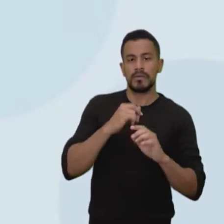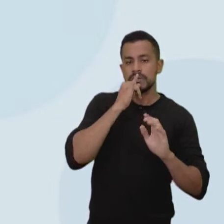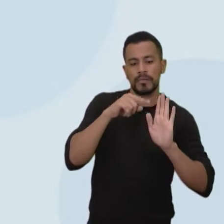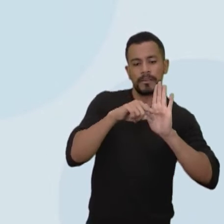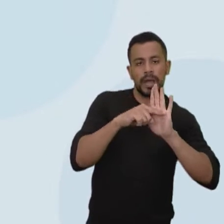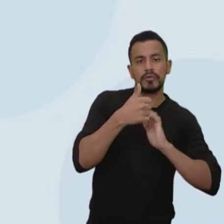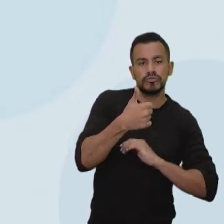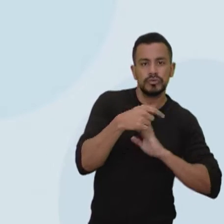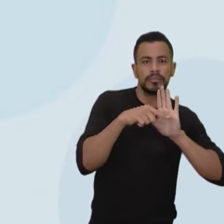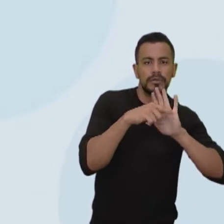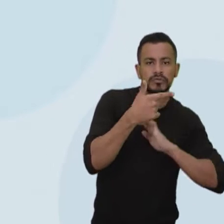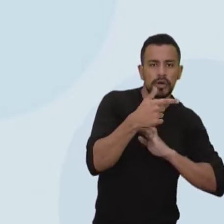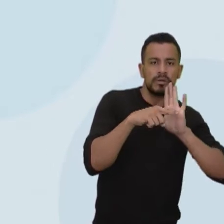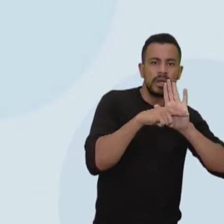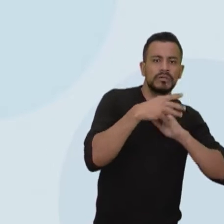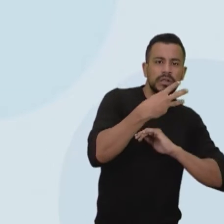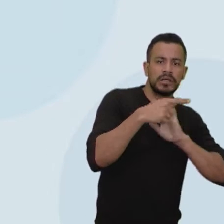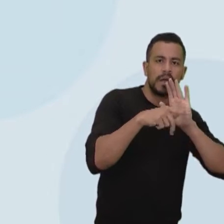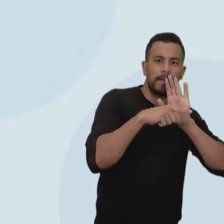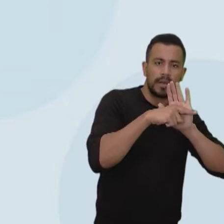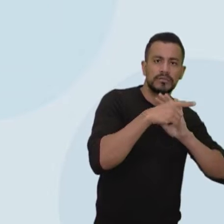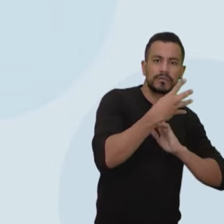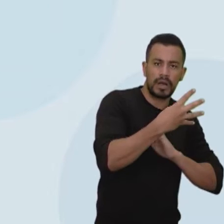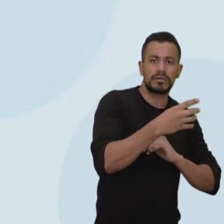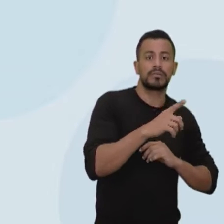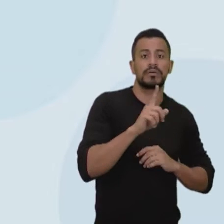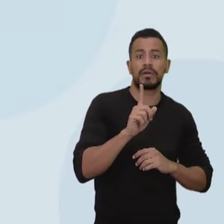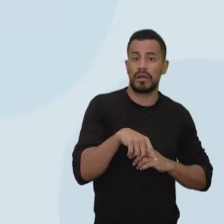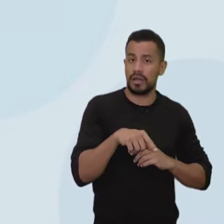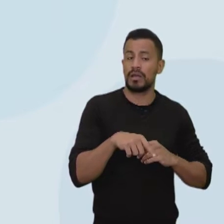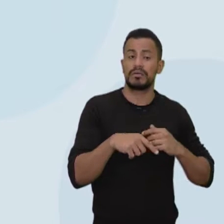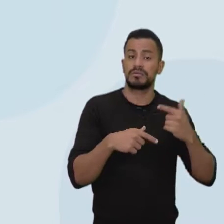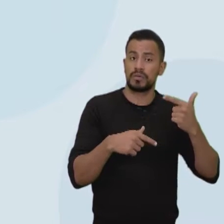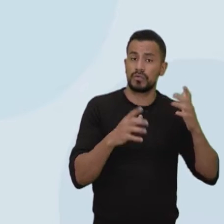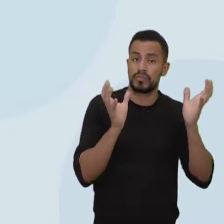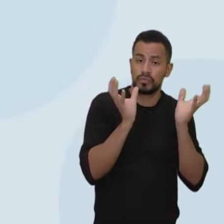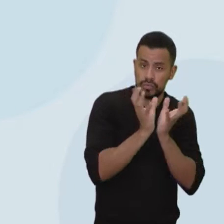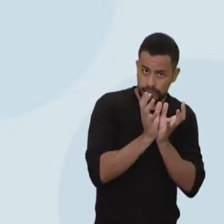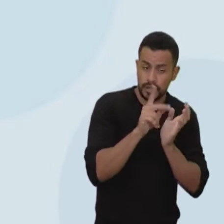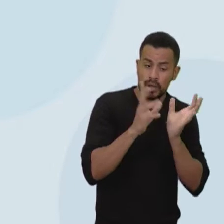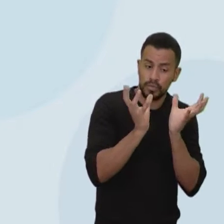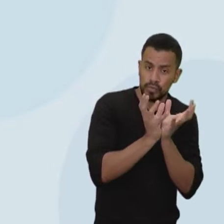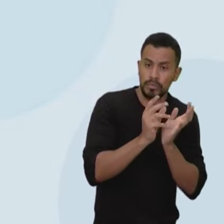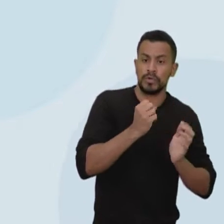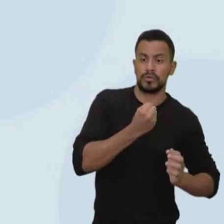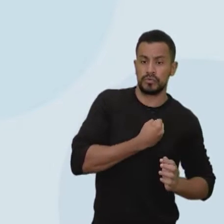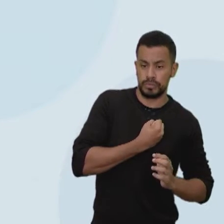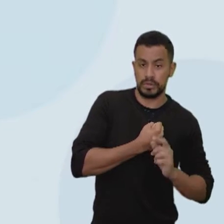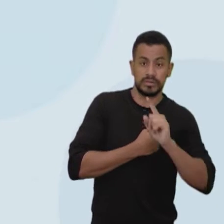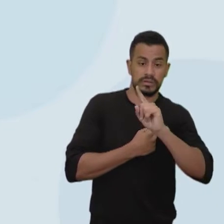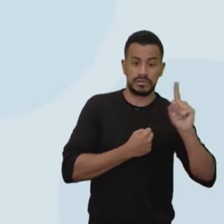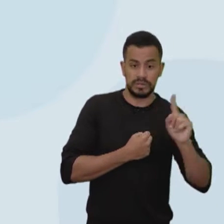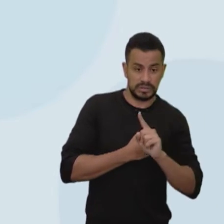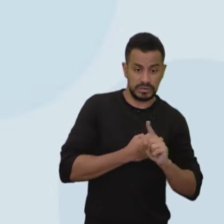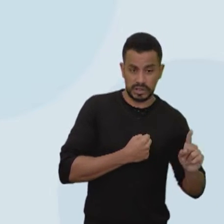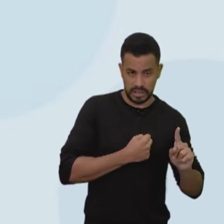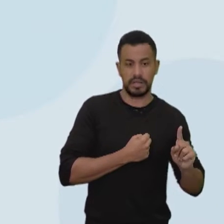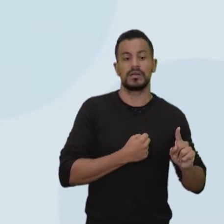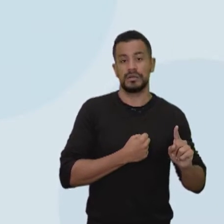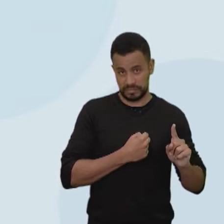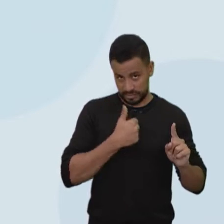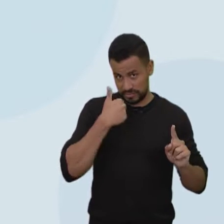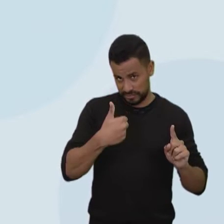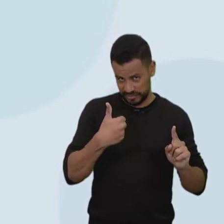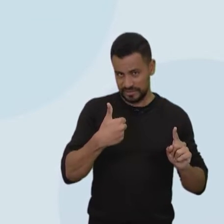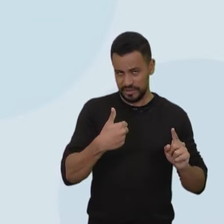menos 2, menos 3, menos 4. A gente forma o segundo conjunto, que é o conjunto dos números inteiros. Isso mesmo, que é a letra